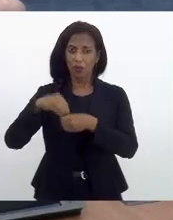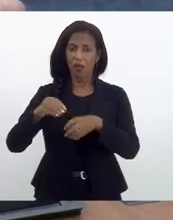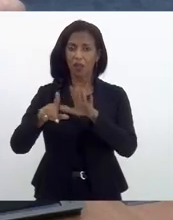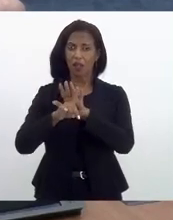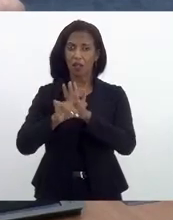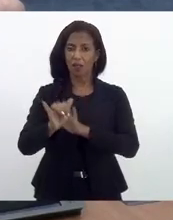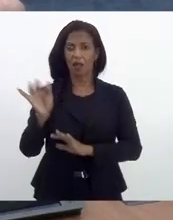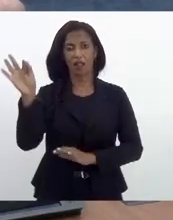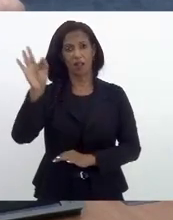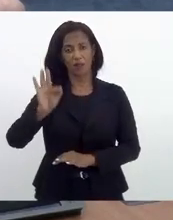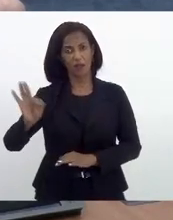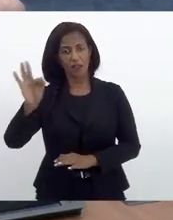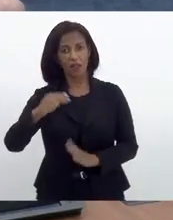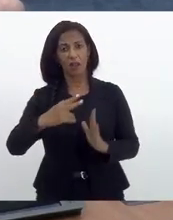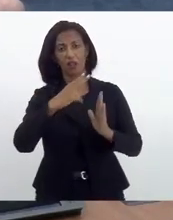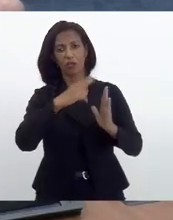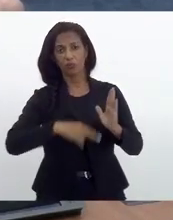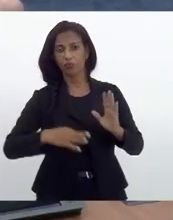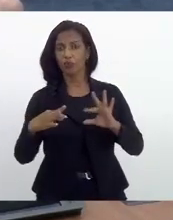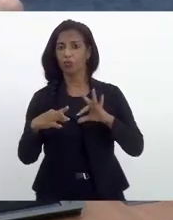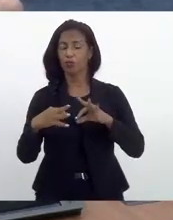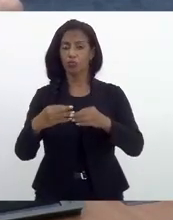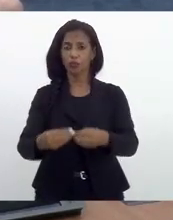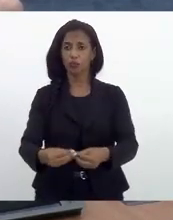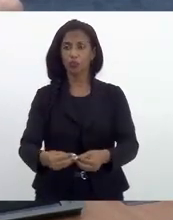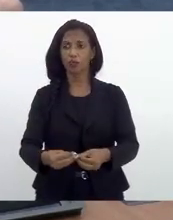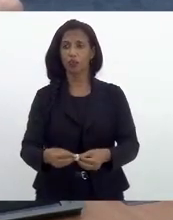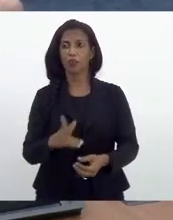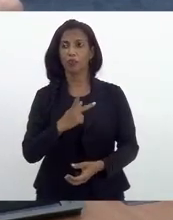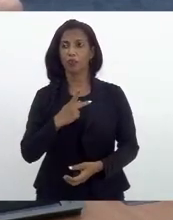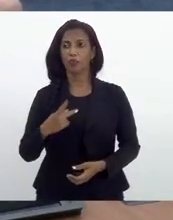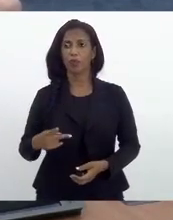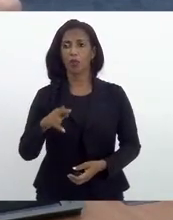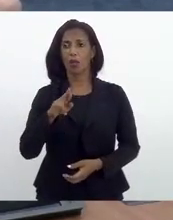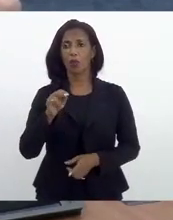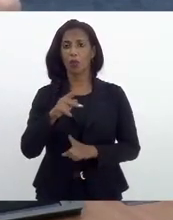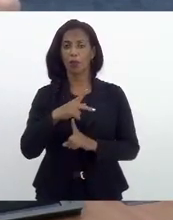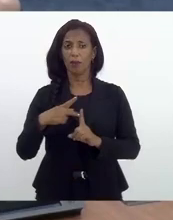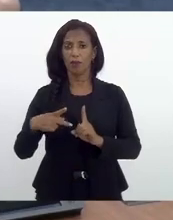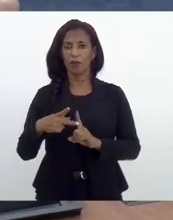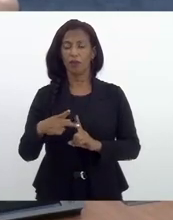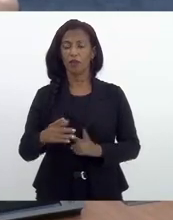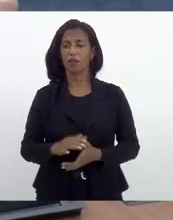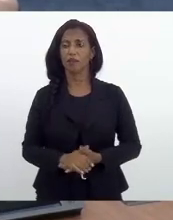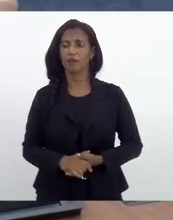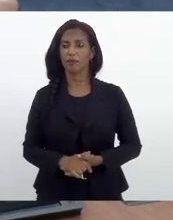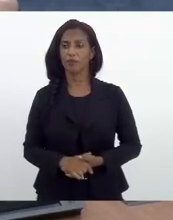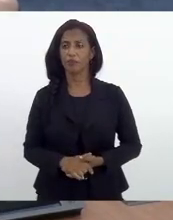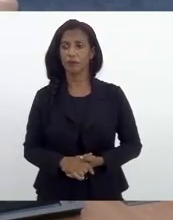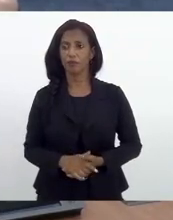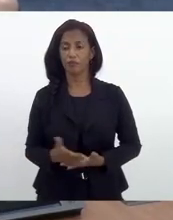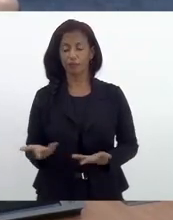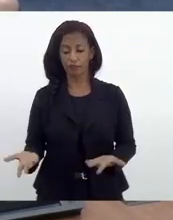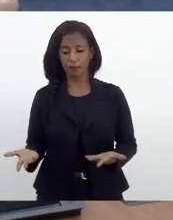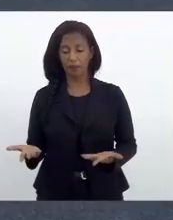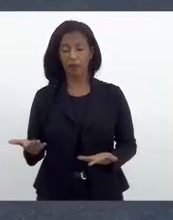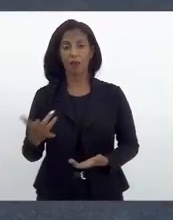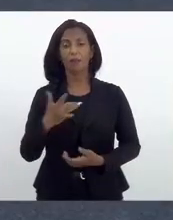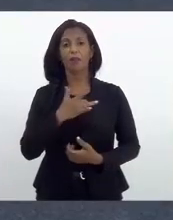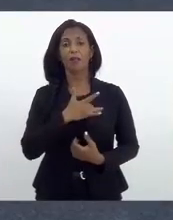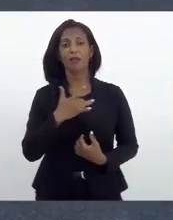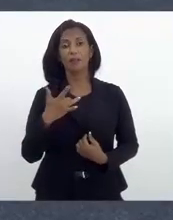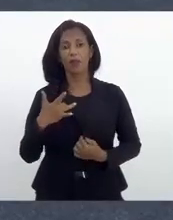foi lido ontem inclusive pelo presidente do Rio Previdência doutor Sérgio então aí a gente para a área da